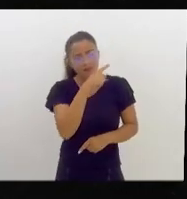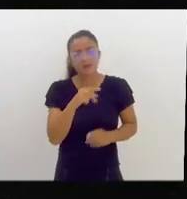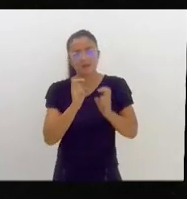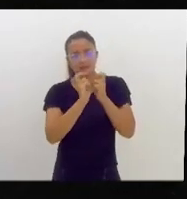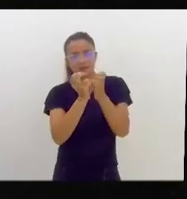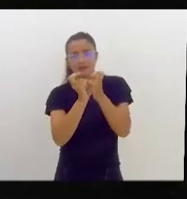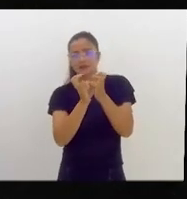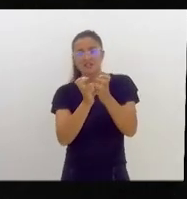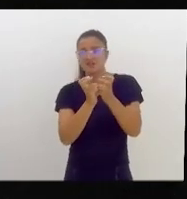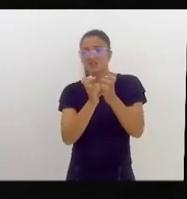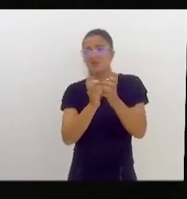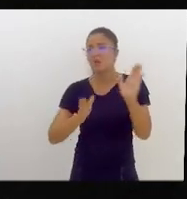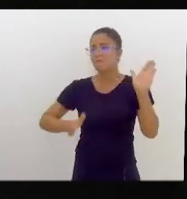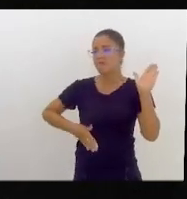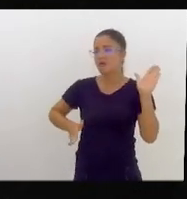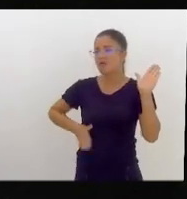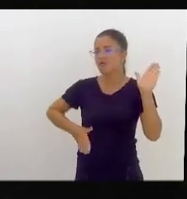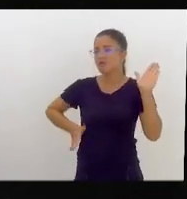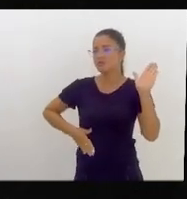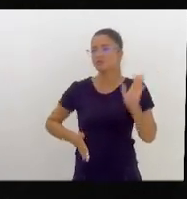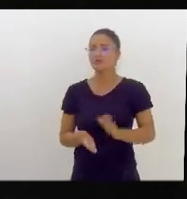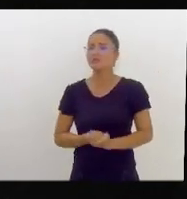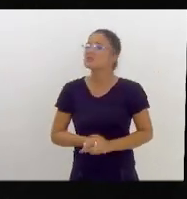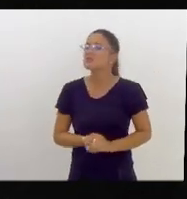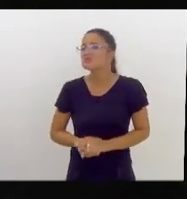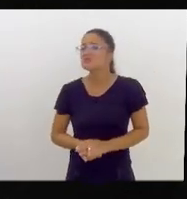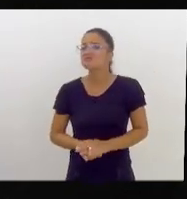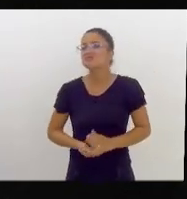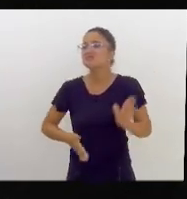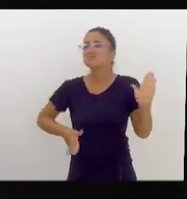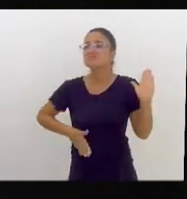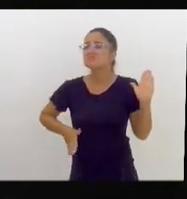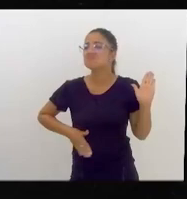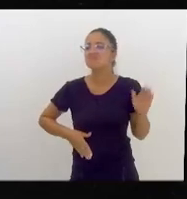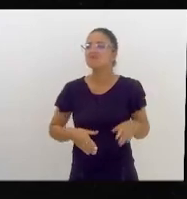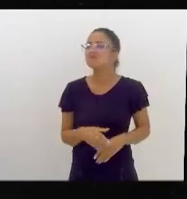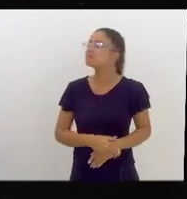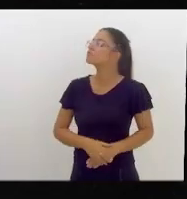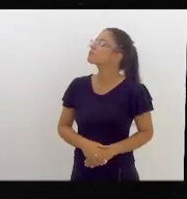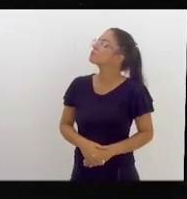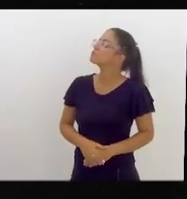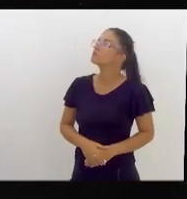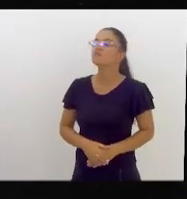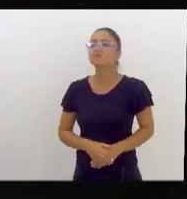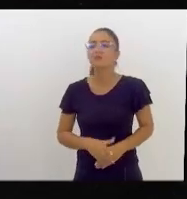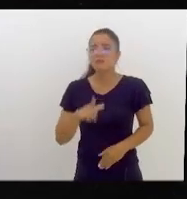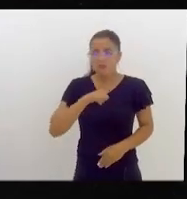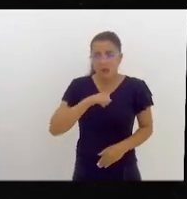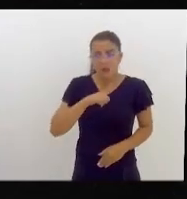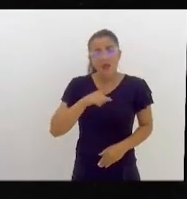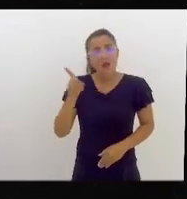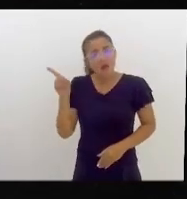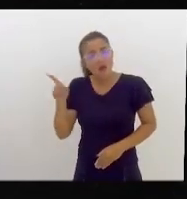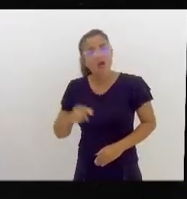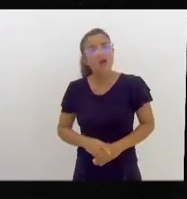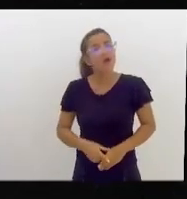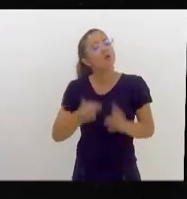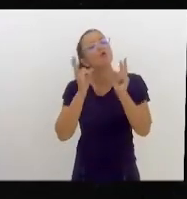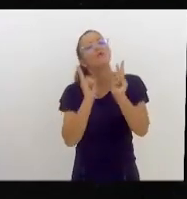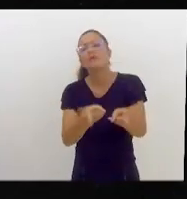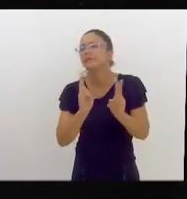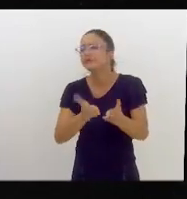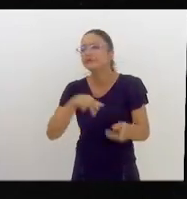na mão do narcotráfico. Nós apontamos isso. Infelizmente, deputada Marta Rocha, continua na mesma